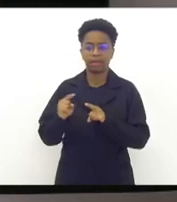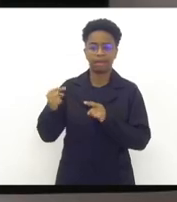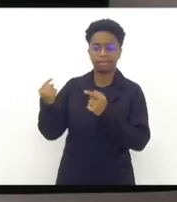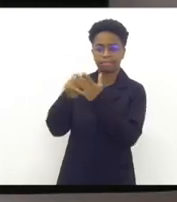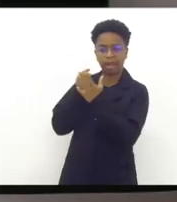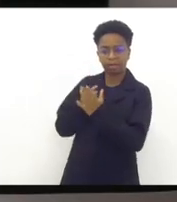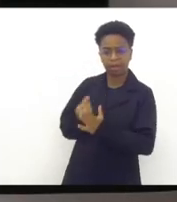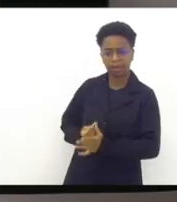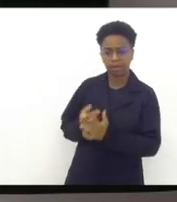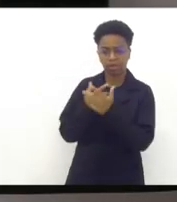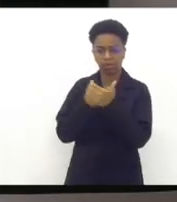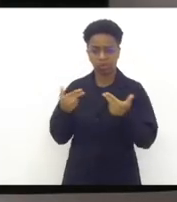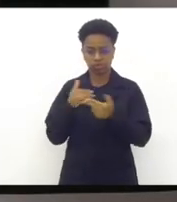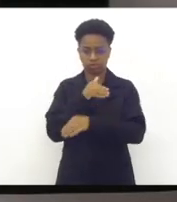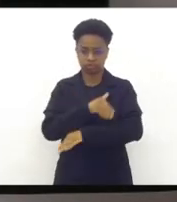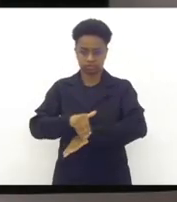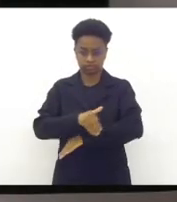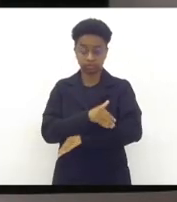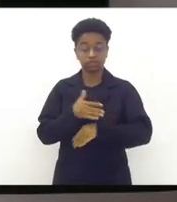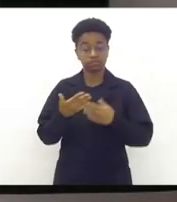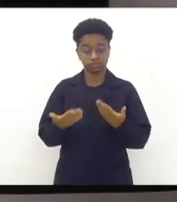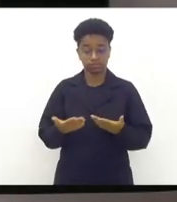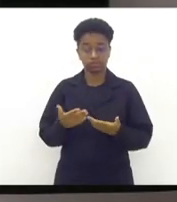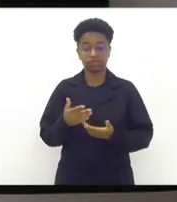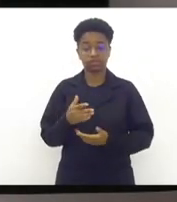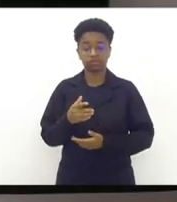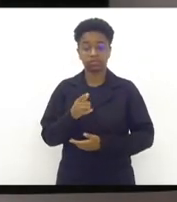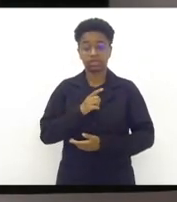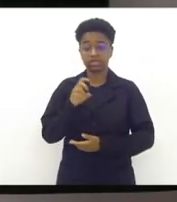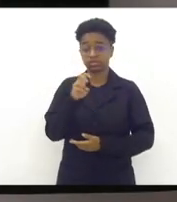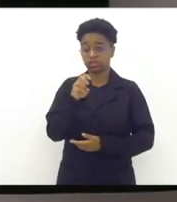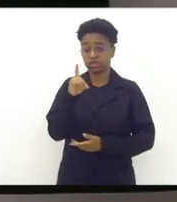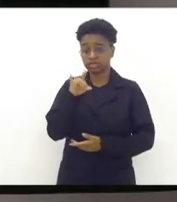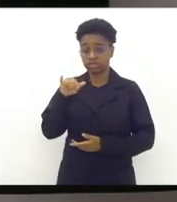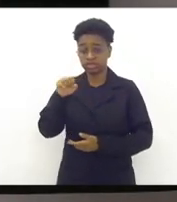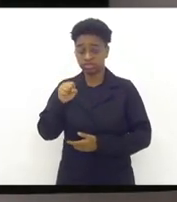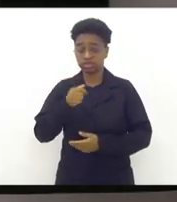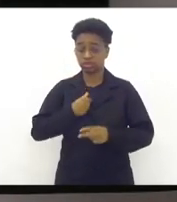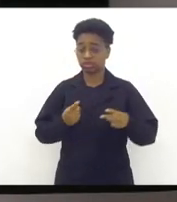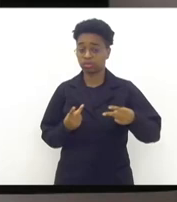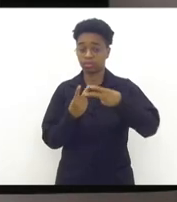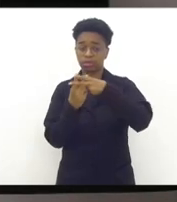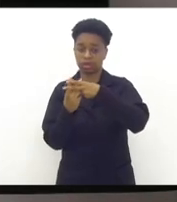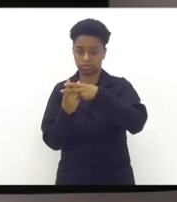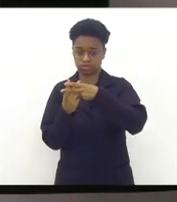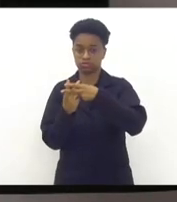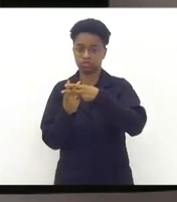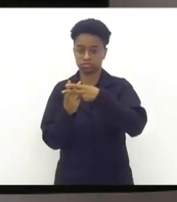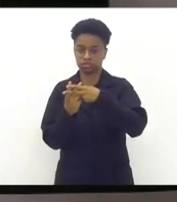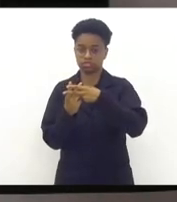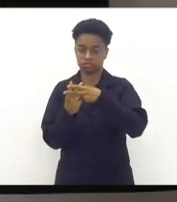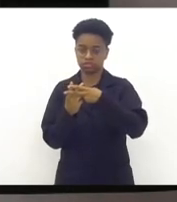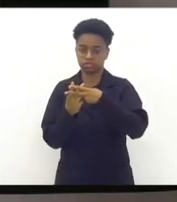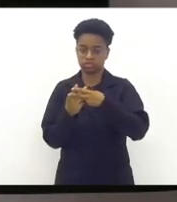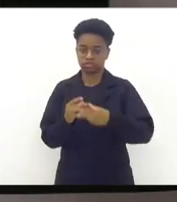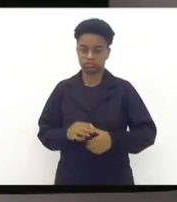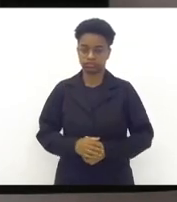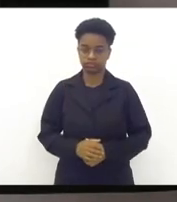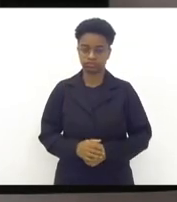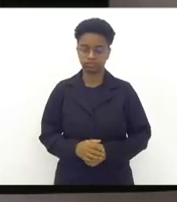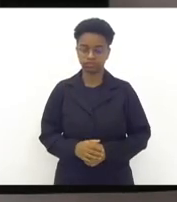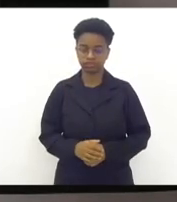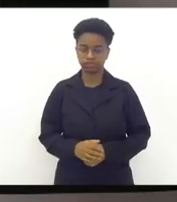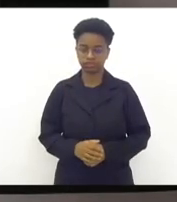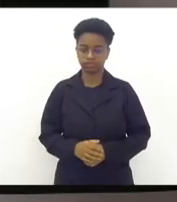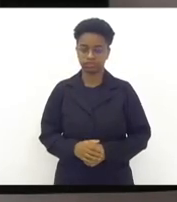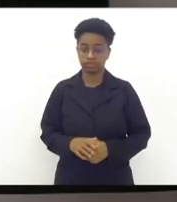rua. E foram 55 dias que eu passei privado, passei em cárcere, por